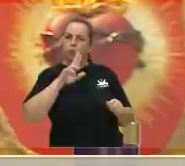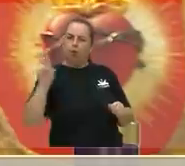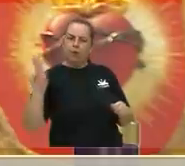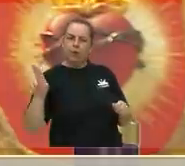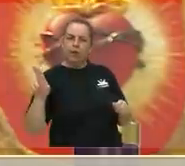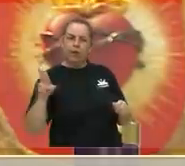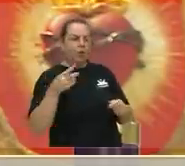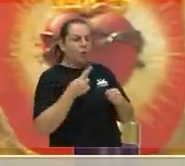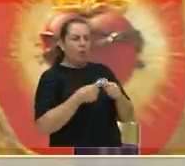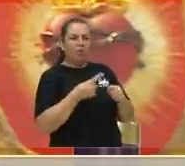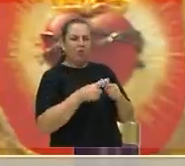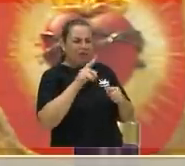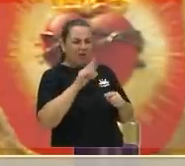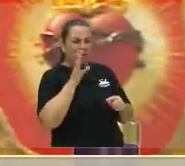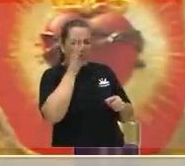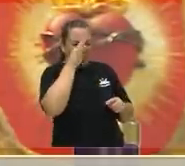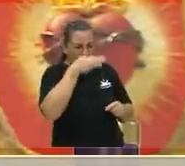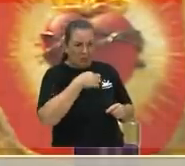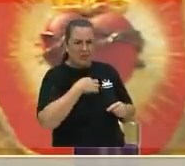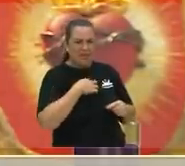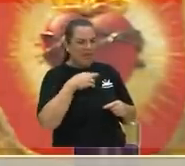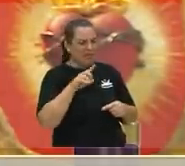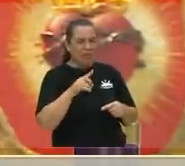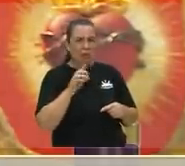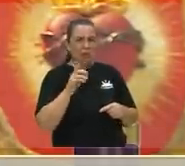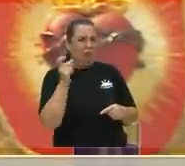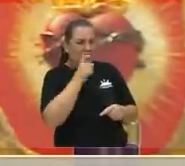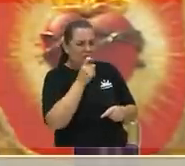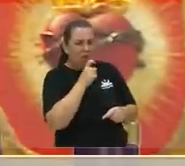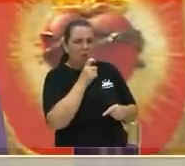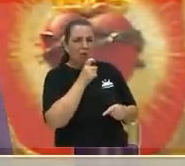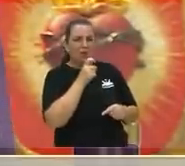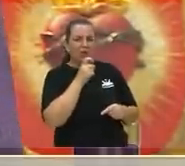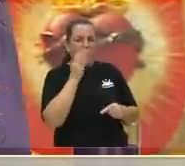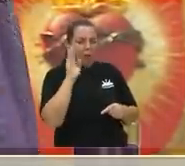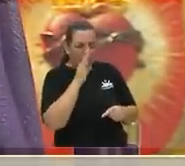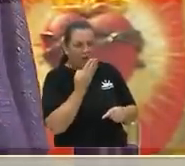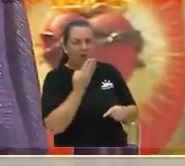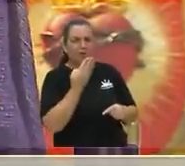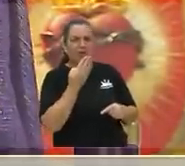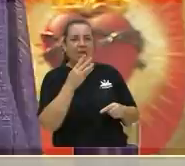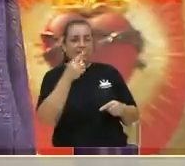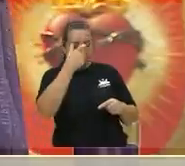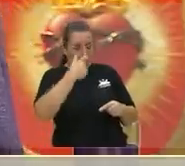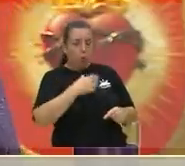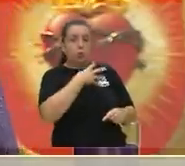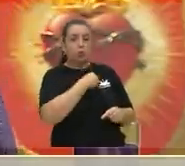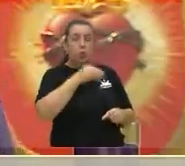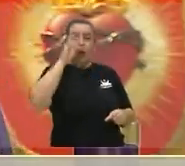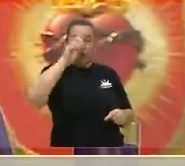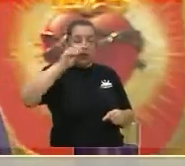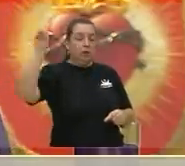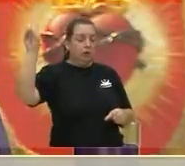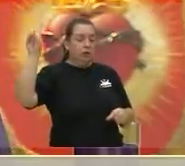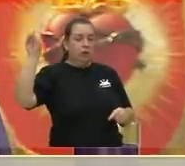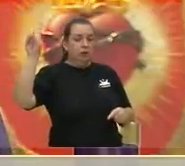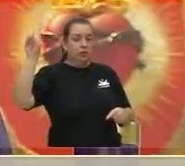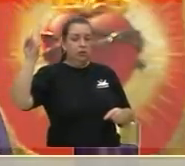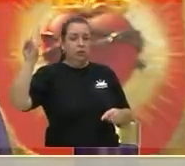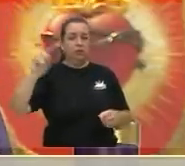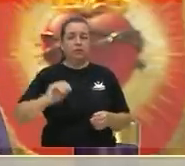e por que então me recusais de blasfêmia quando eu digo que eu sou filho de deus